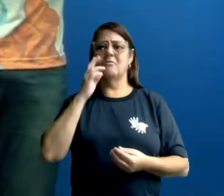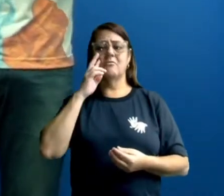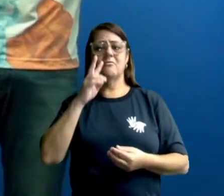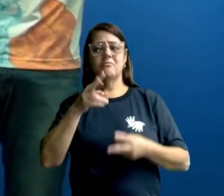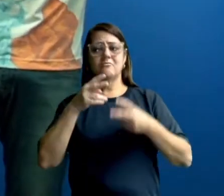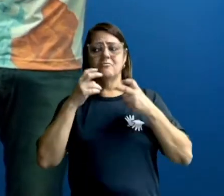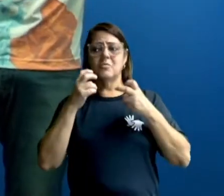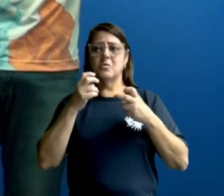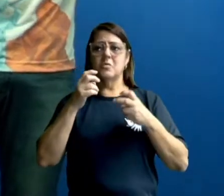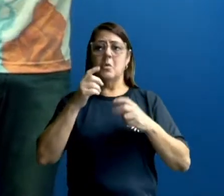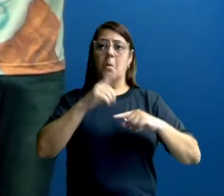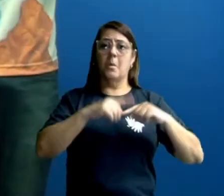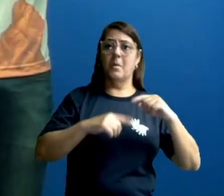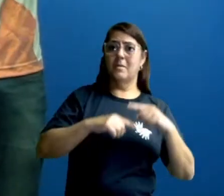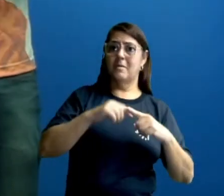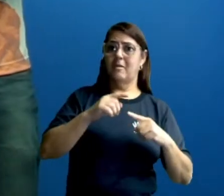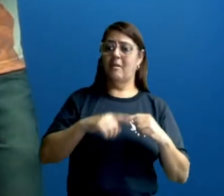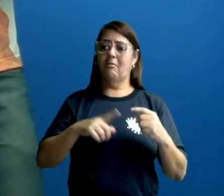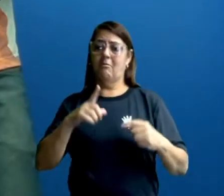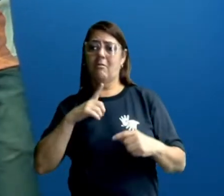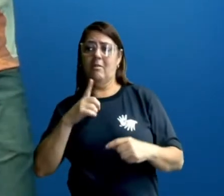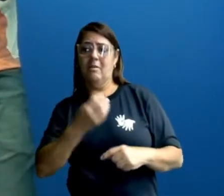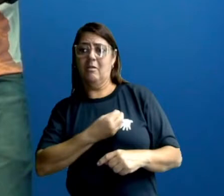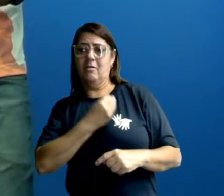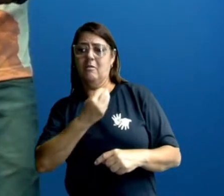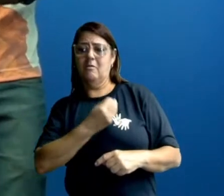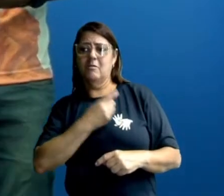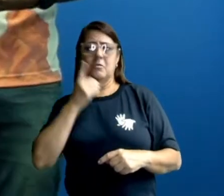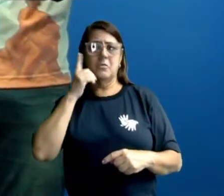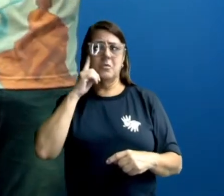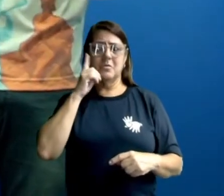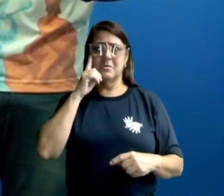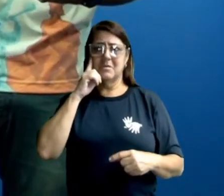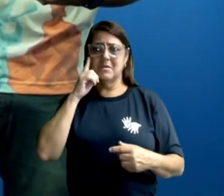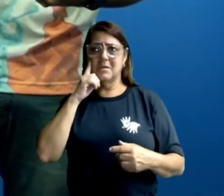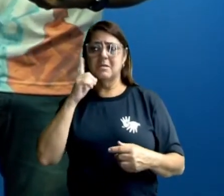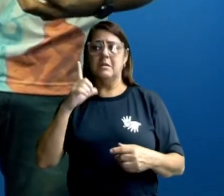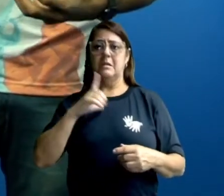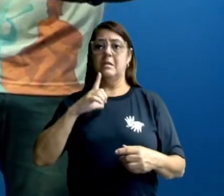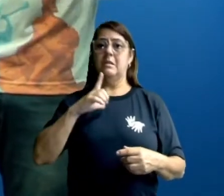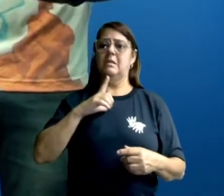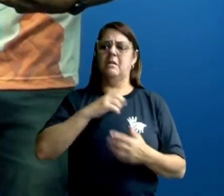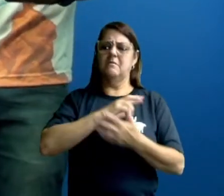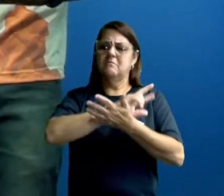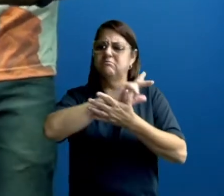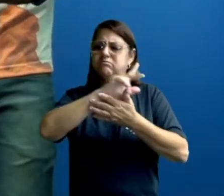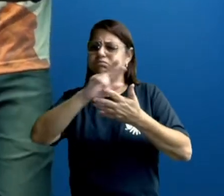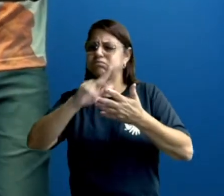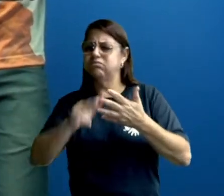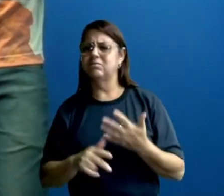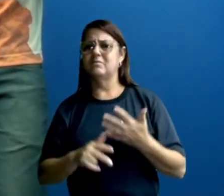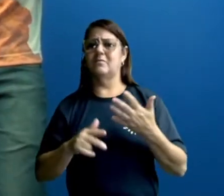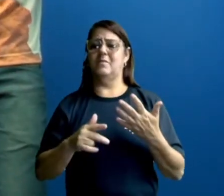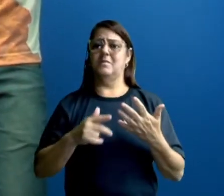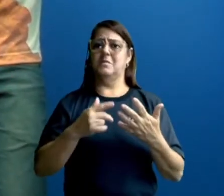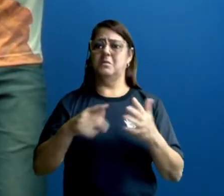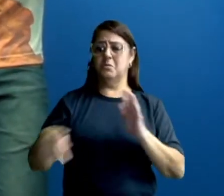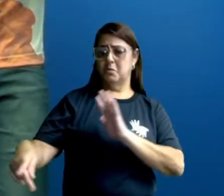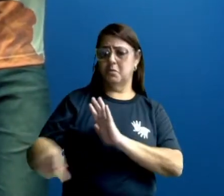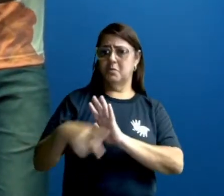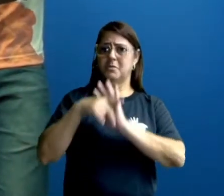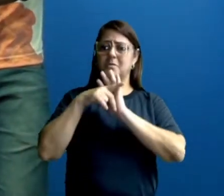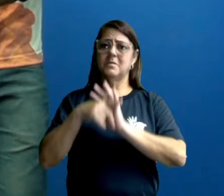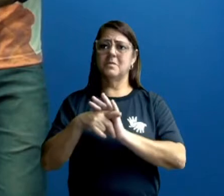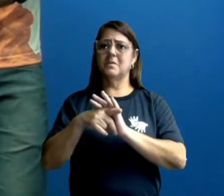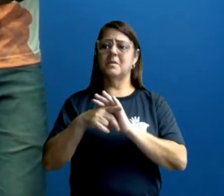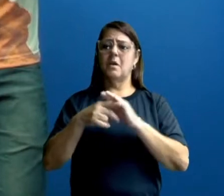os materiais, que estão presentes na nossa vida, no nosso cotidiano, eles possuem várias propriedades, tá certo?